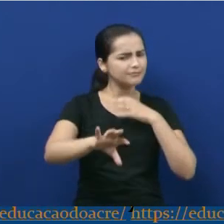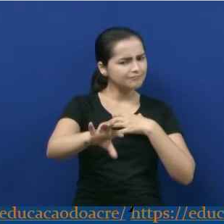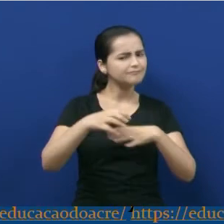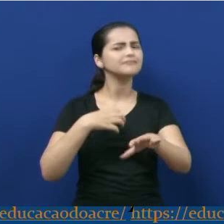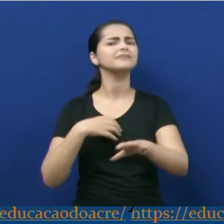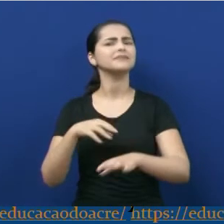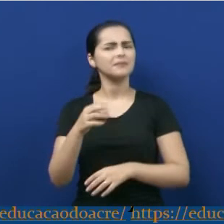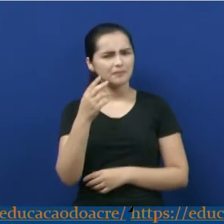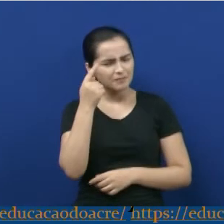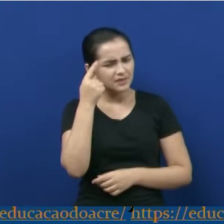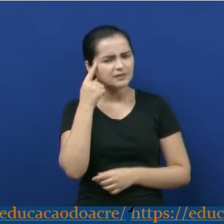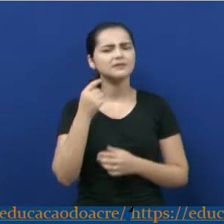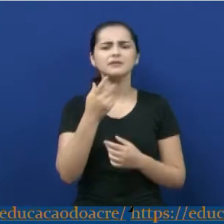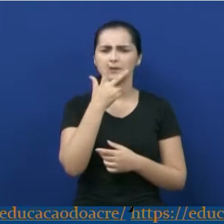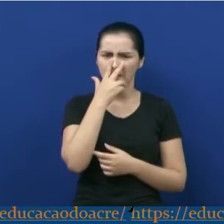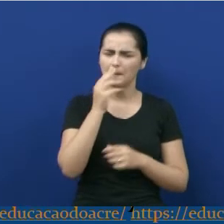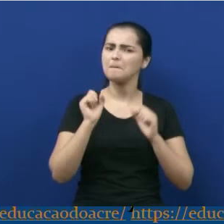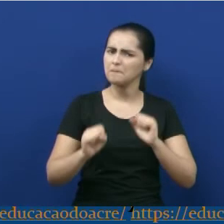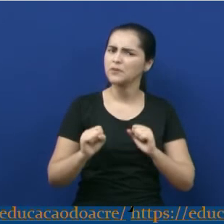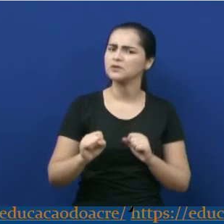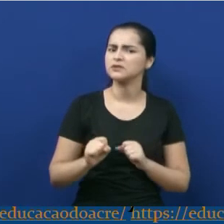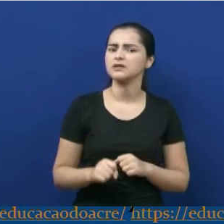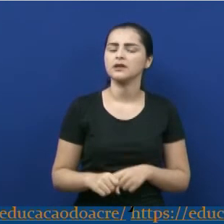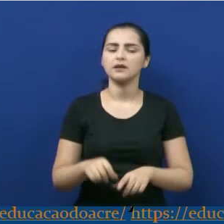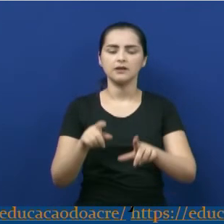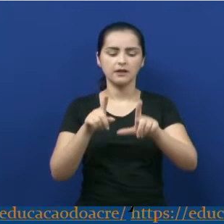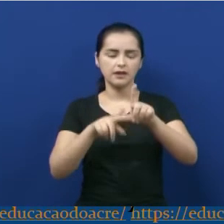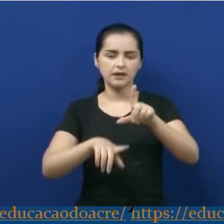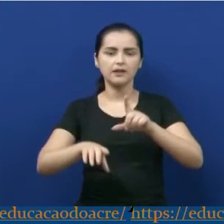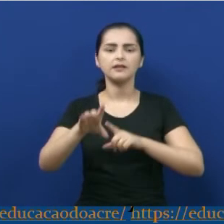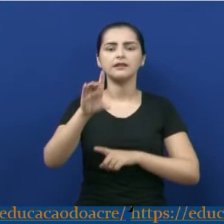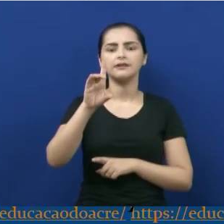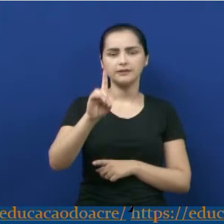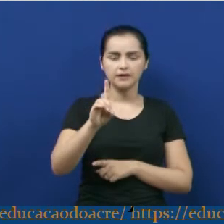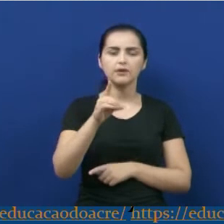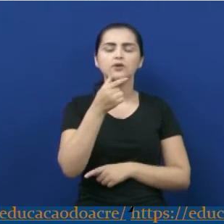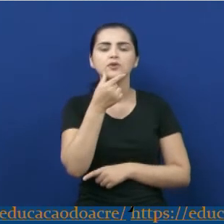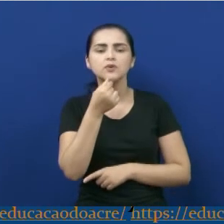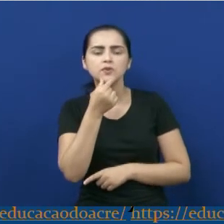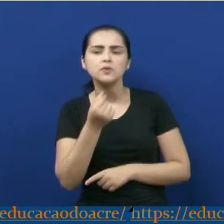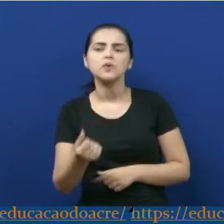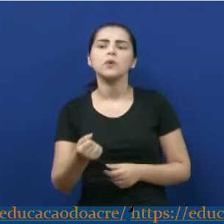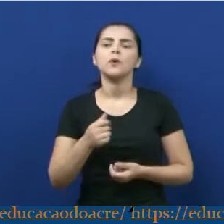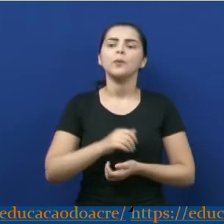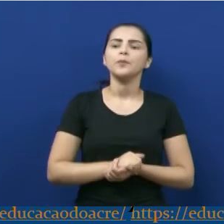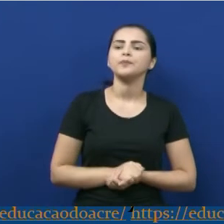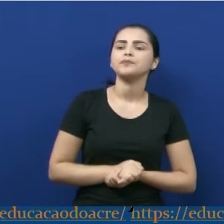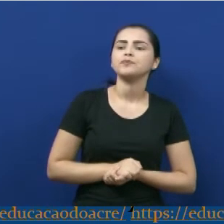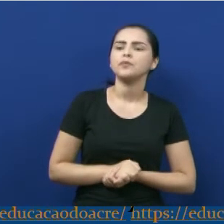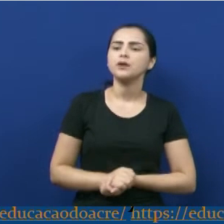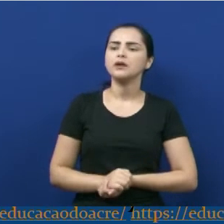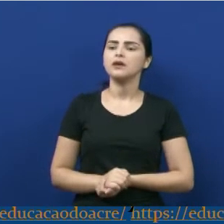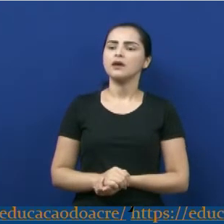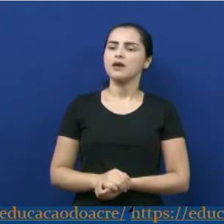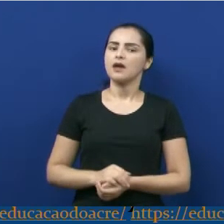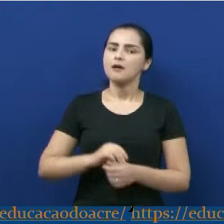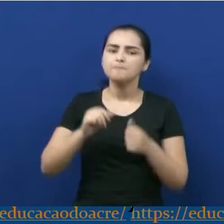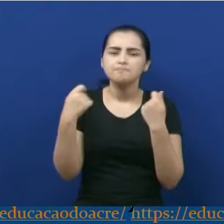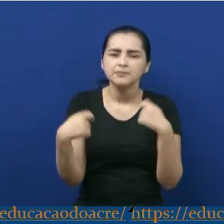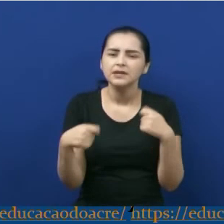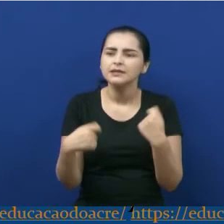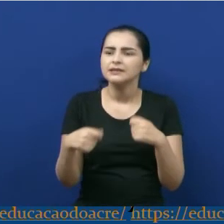e de o homem deve se Reinventar através de escolhas individualistas E lembra que eu falei com o